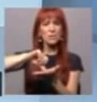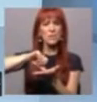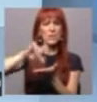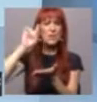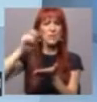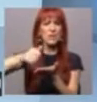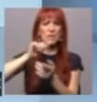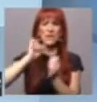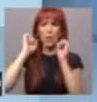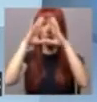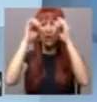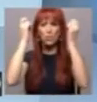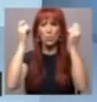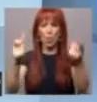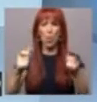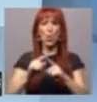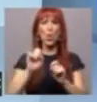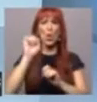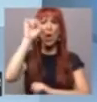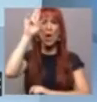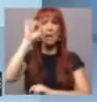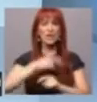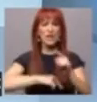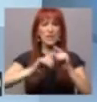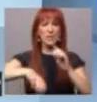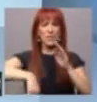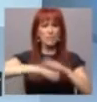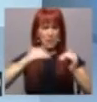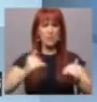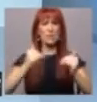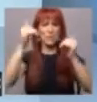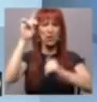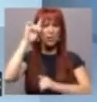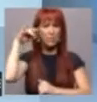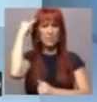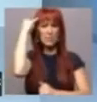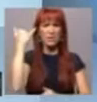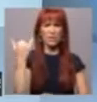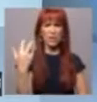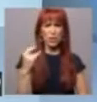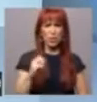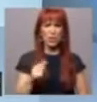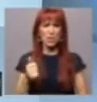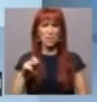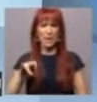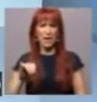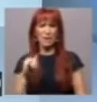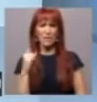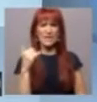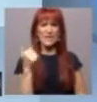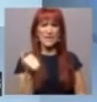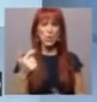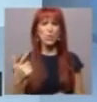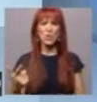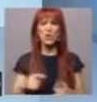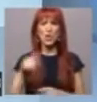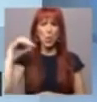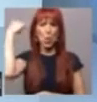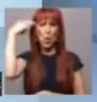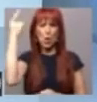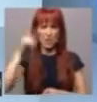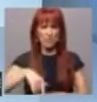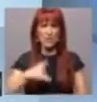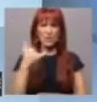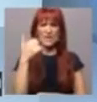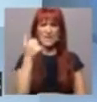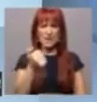predomina o céu pouco nublado ao limpo, temperaturas máximas elevadas, Berlim com 28 graus, Berna com 25 graus, Londres também com